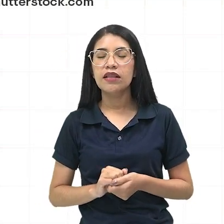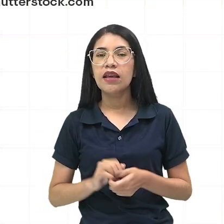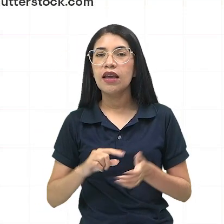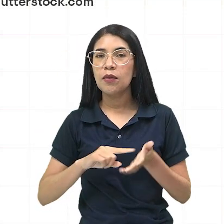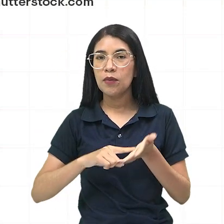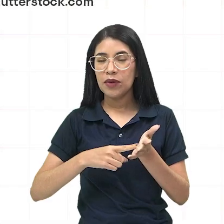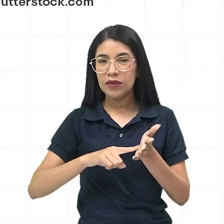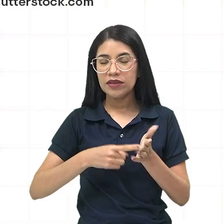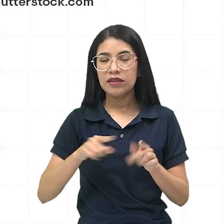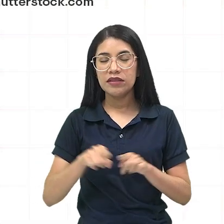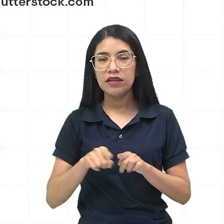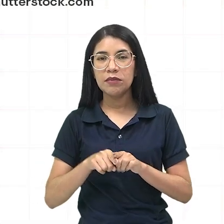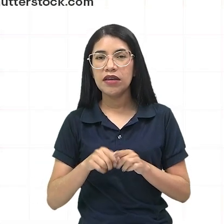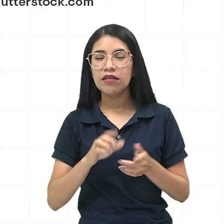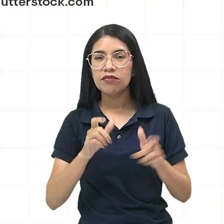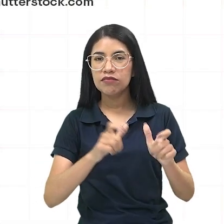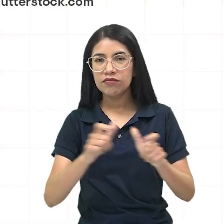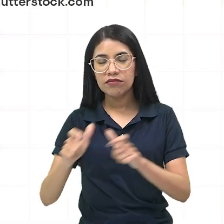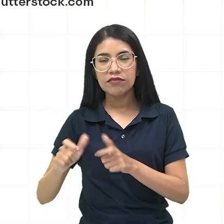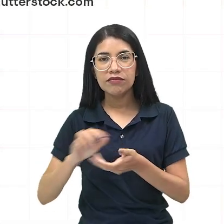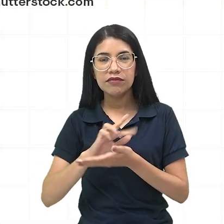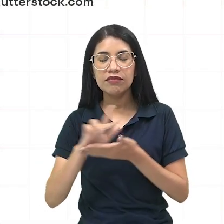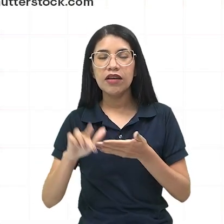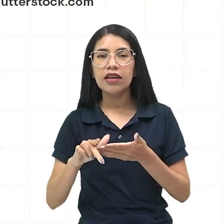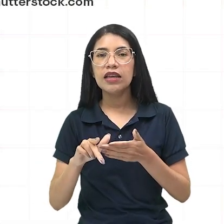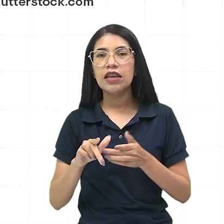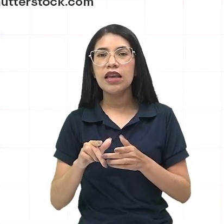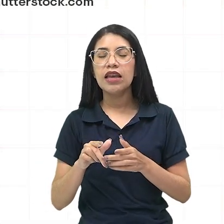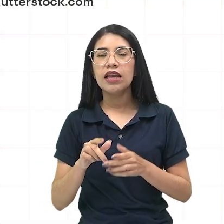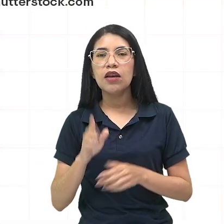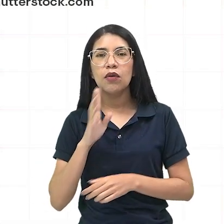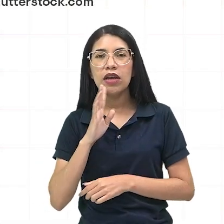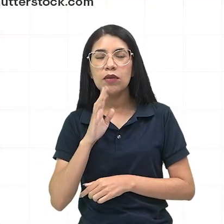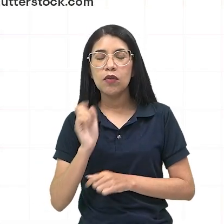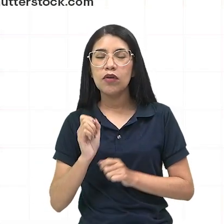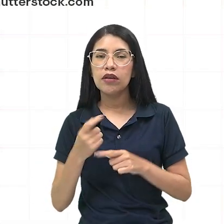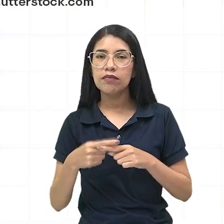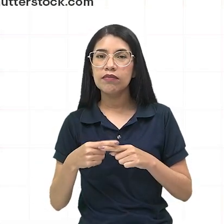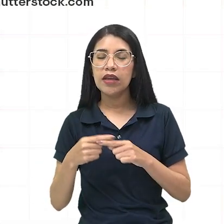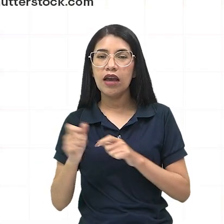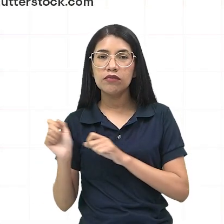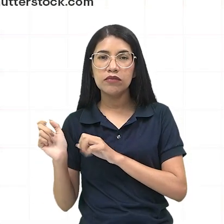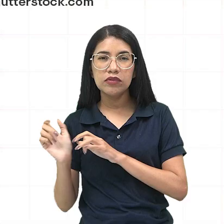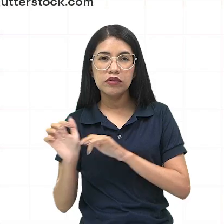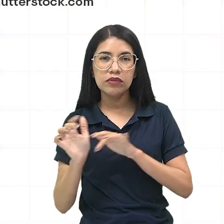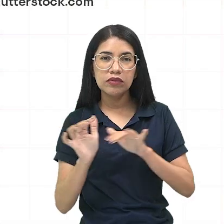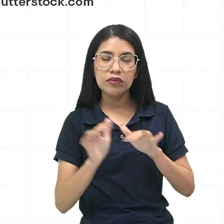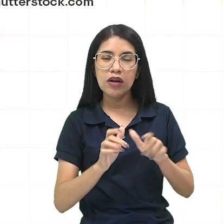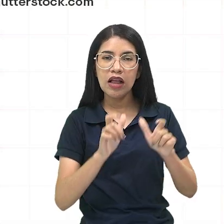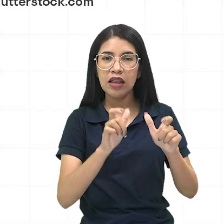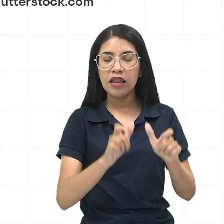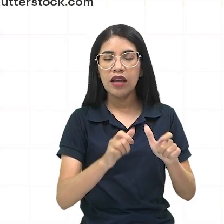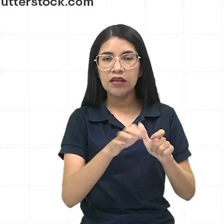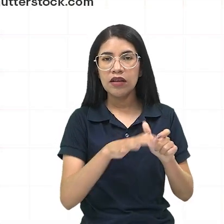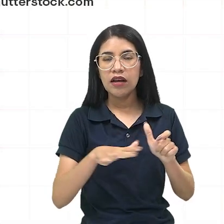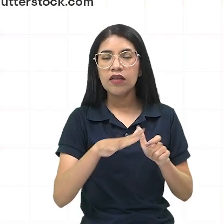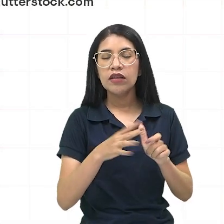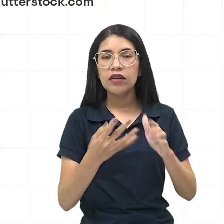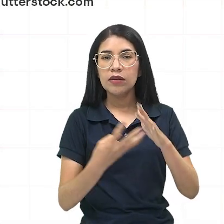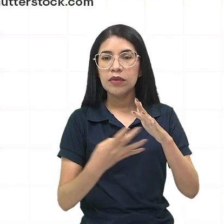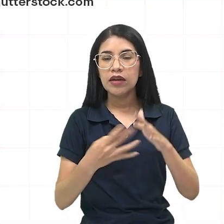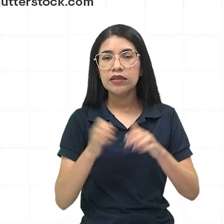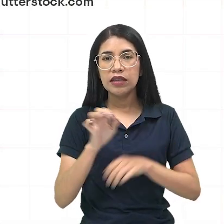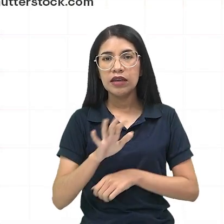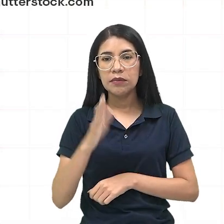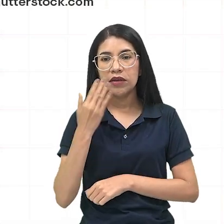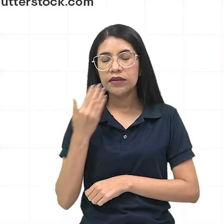Tem muitas áreas que são reconhecidas por terem concentrado muitas pessoas que são imigrantes, né? Nessa imagem está aparecendo